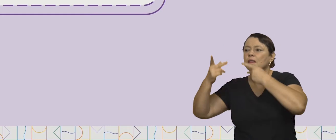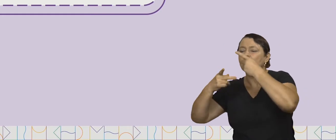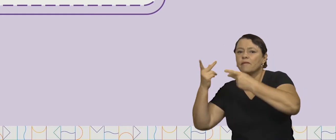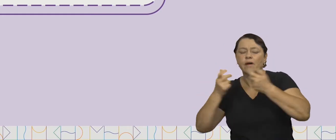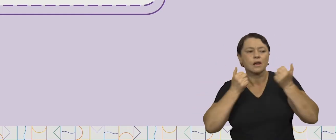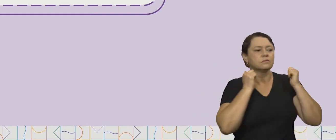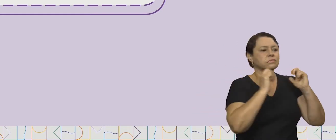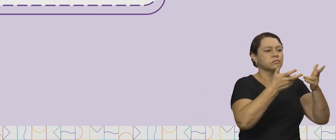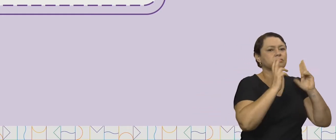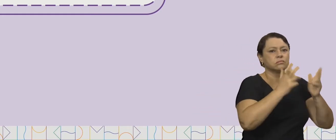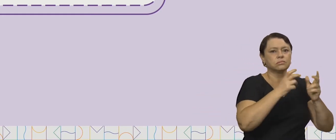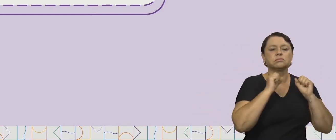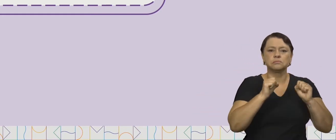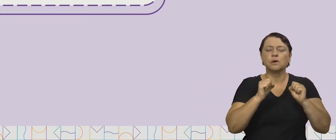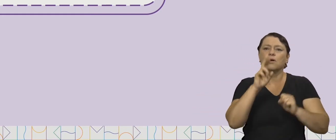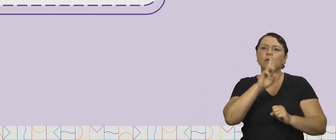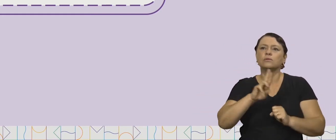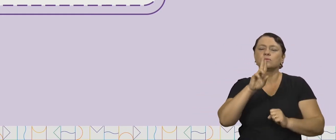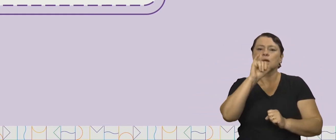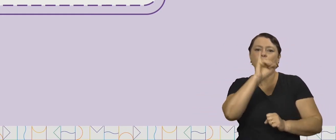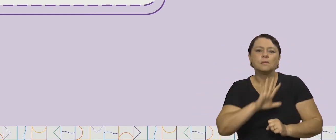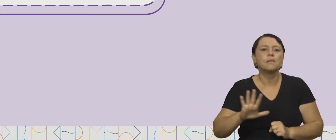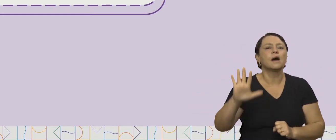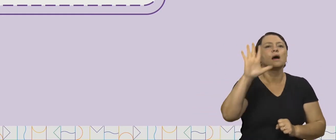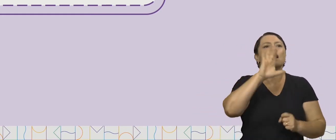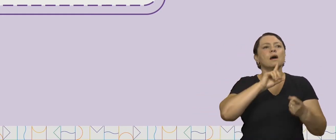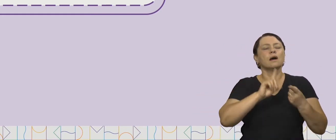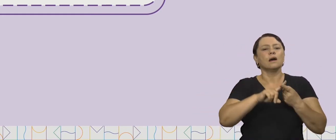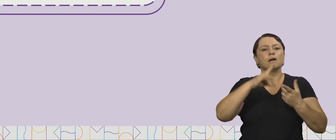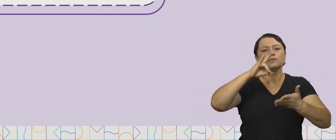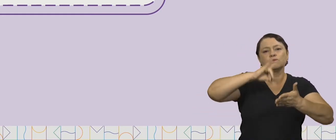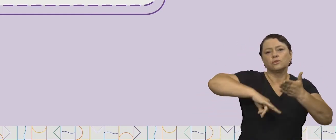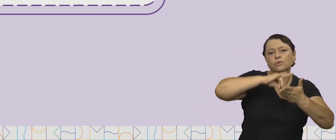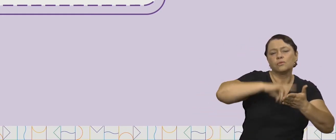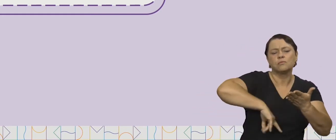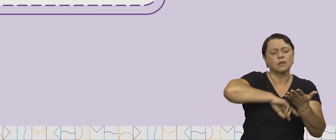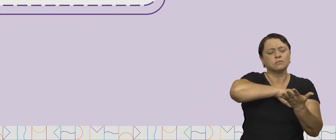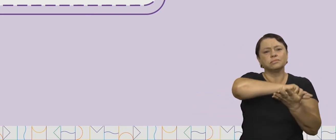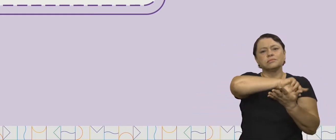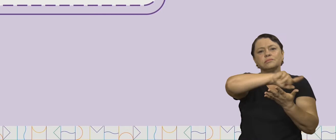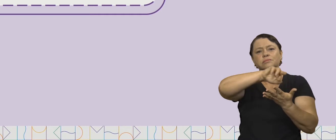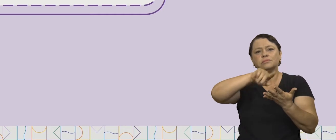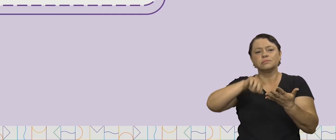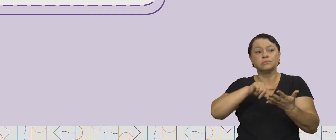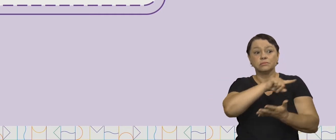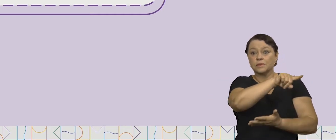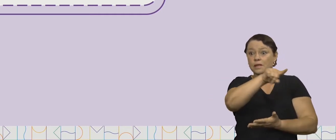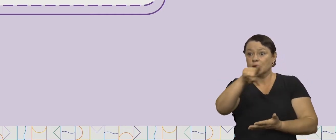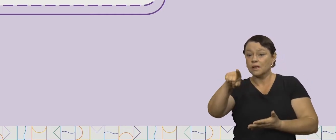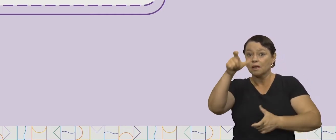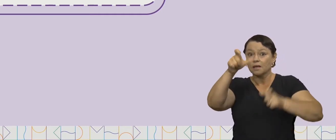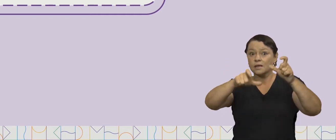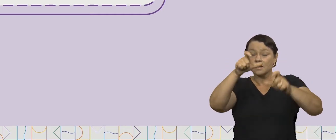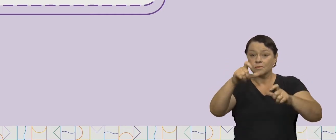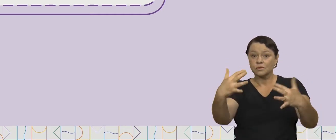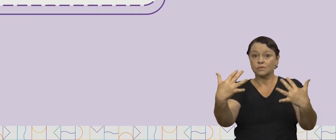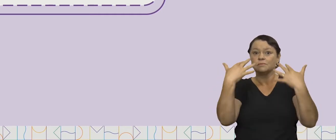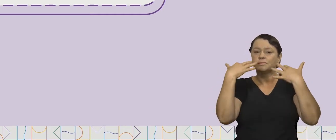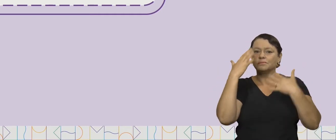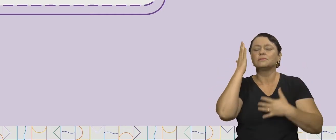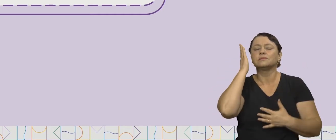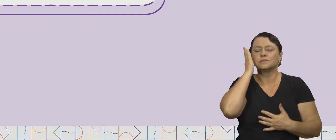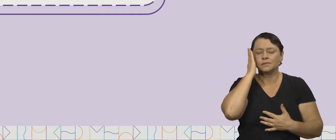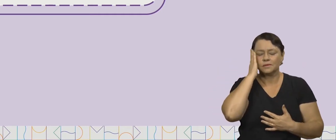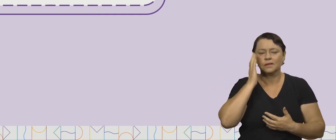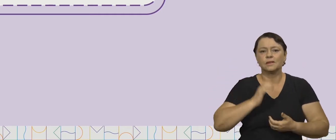imagens, documentos, objetos, qualquer coisa que possa contribuir para que o relato fique 100% compreensível. O